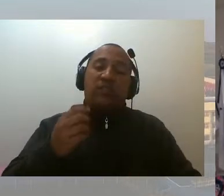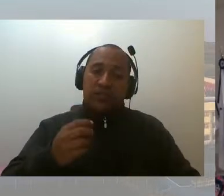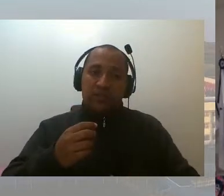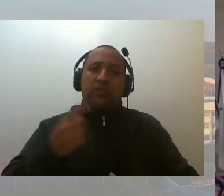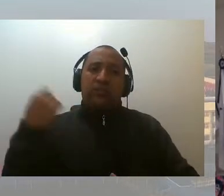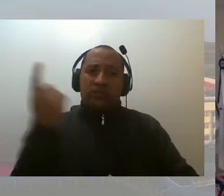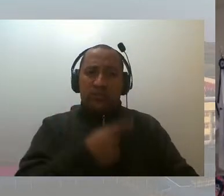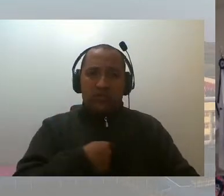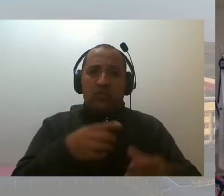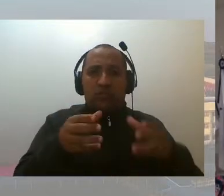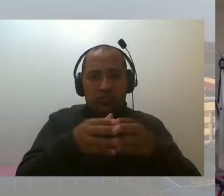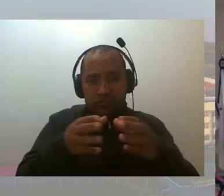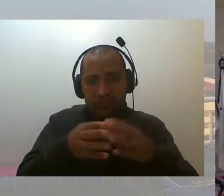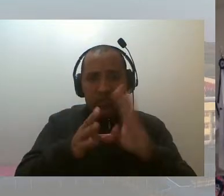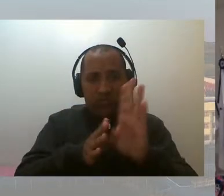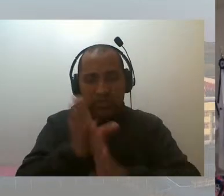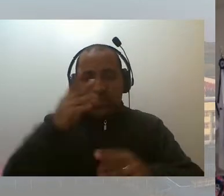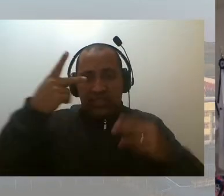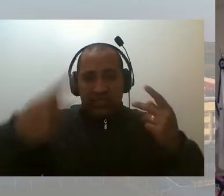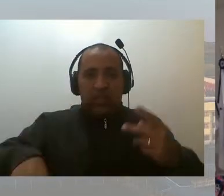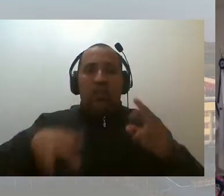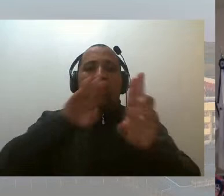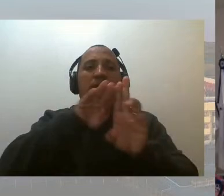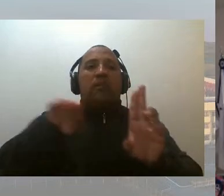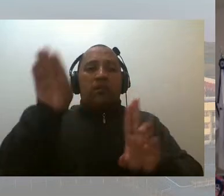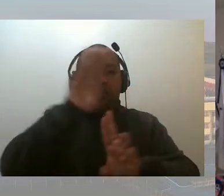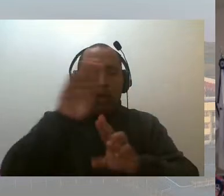e conselheiros do Consune.